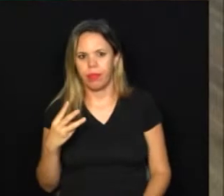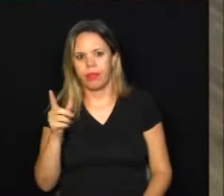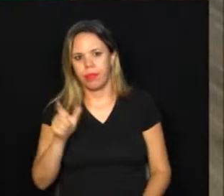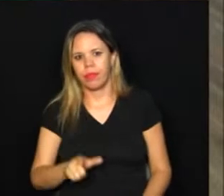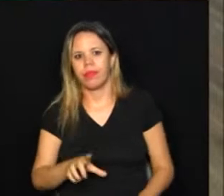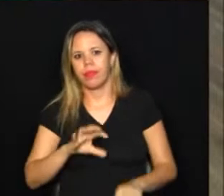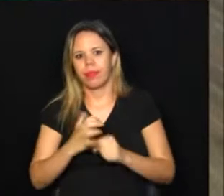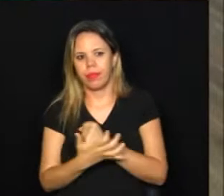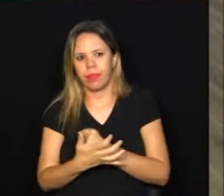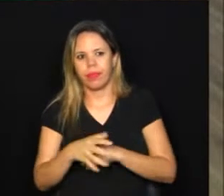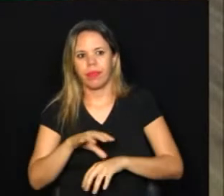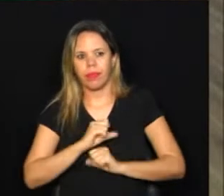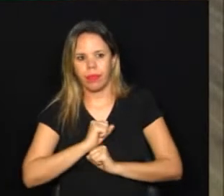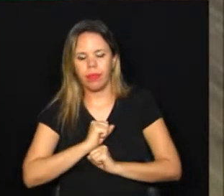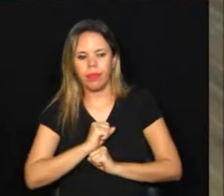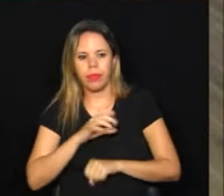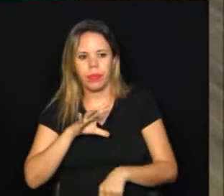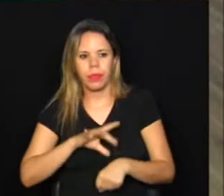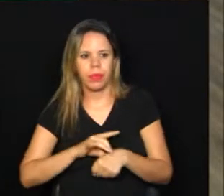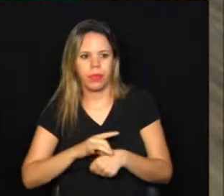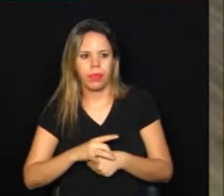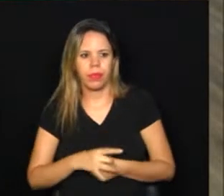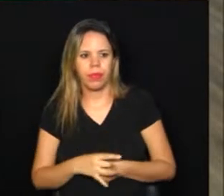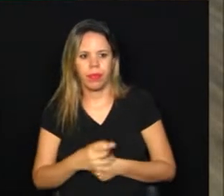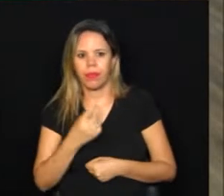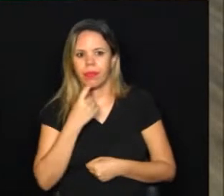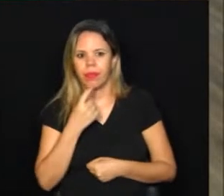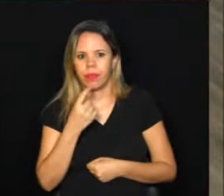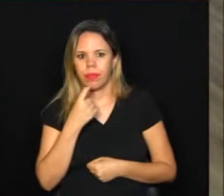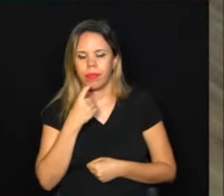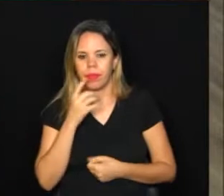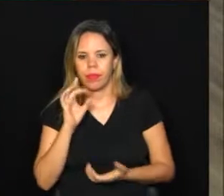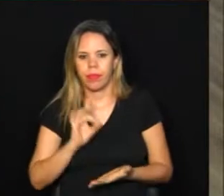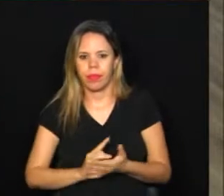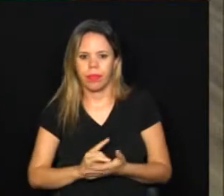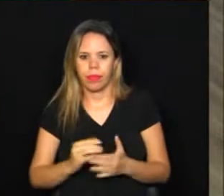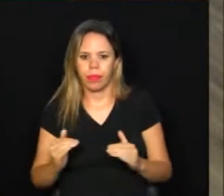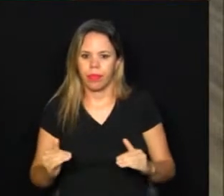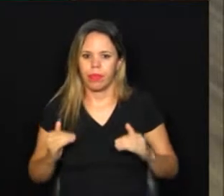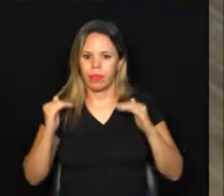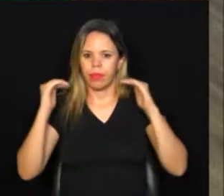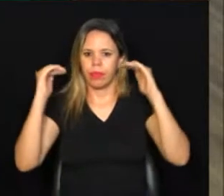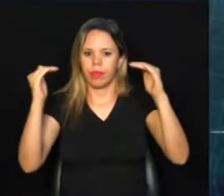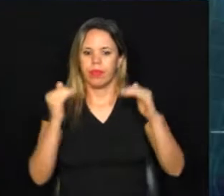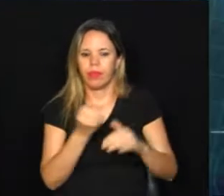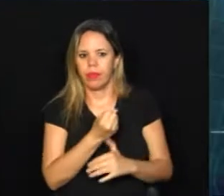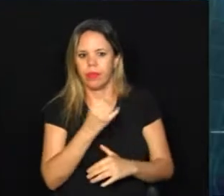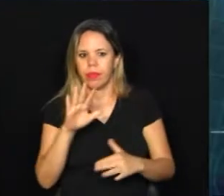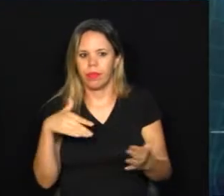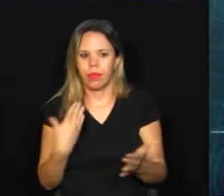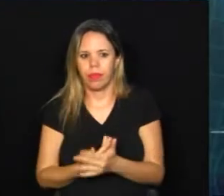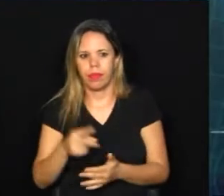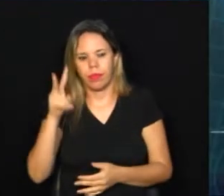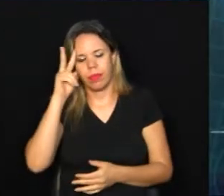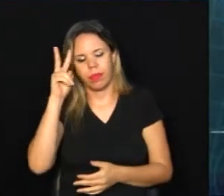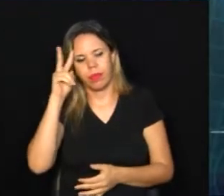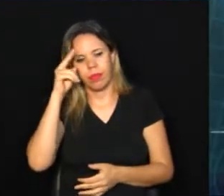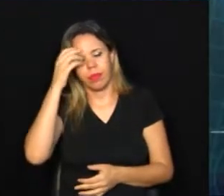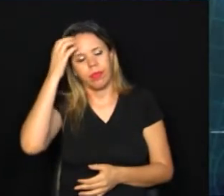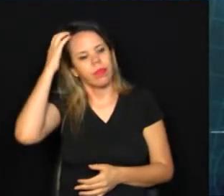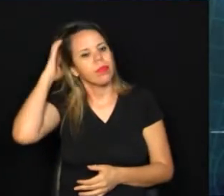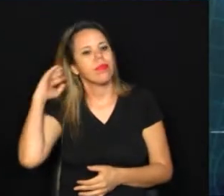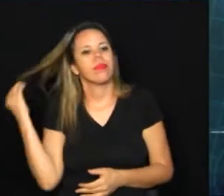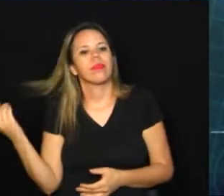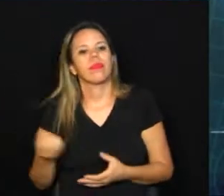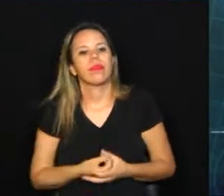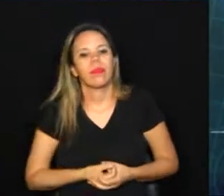149.133 casos confirmados da doença e Campinas, né, lidera aí o ranking até esta segunda-feira.